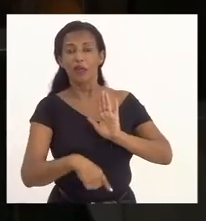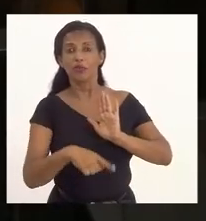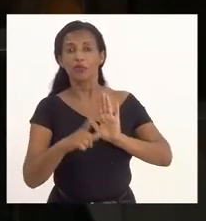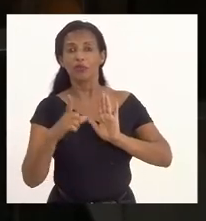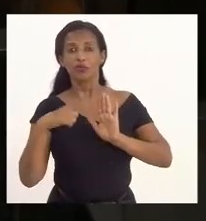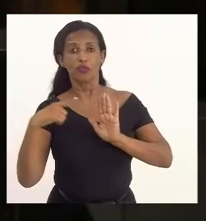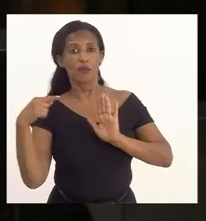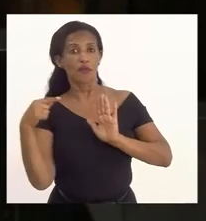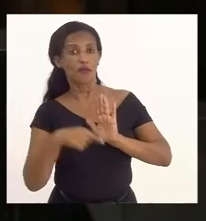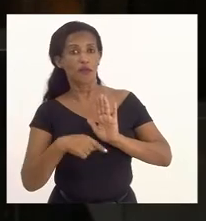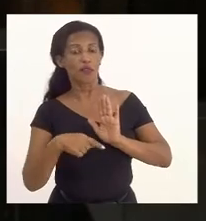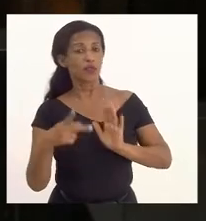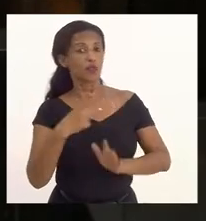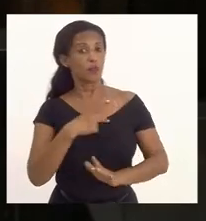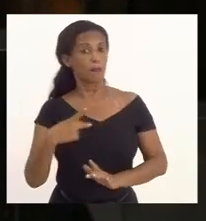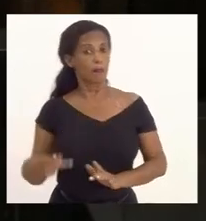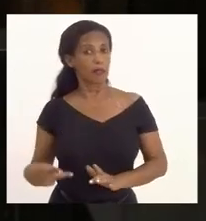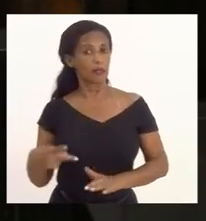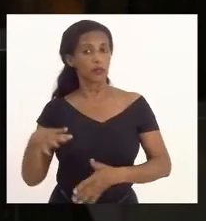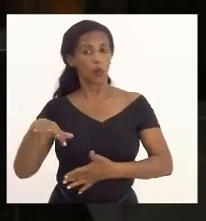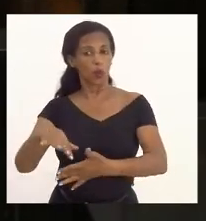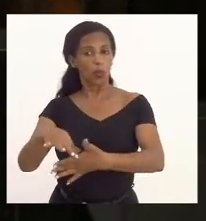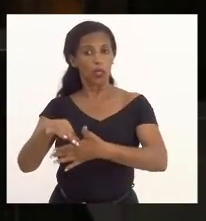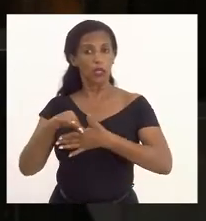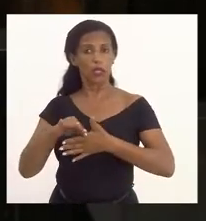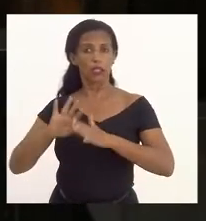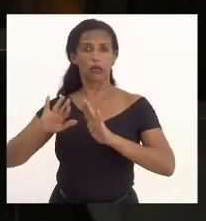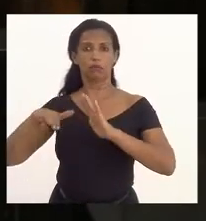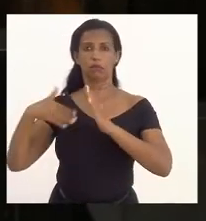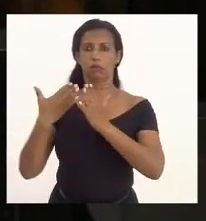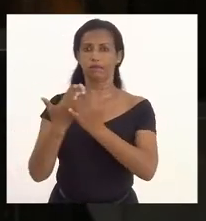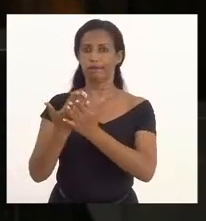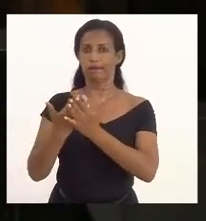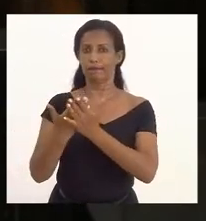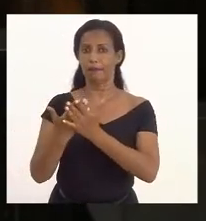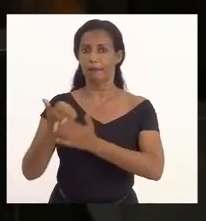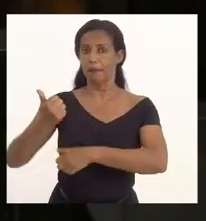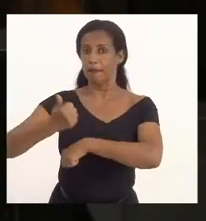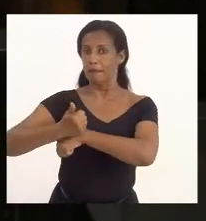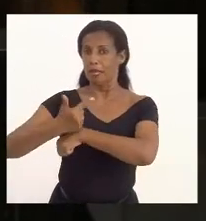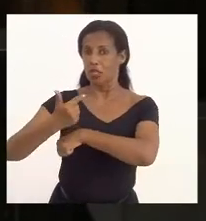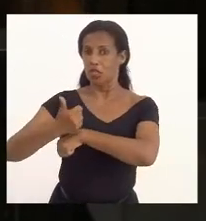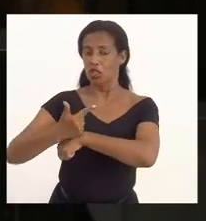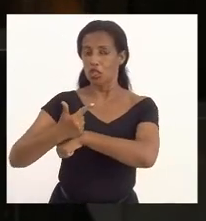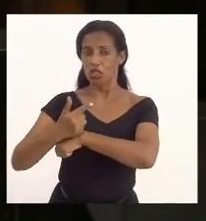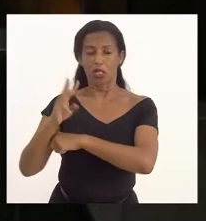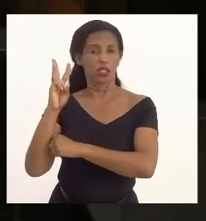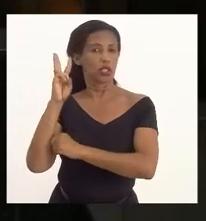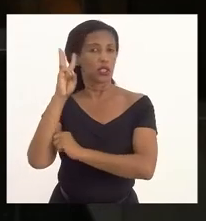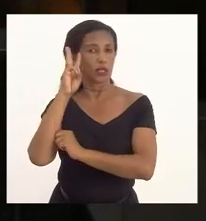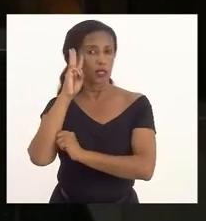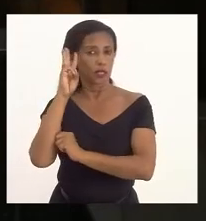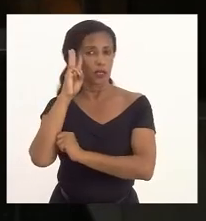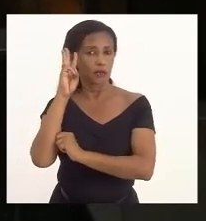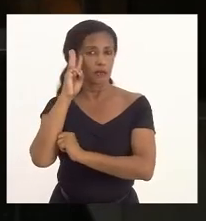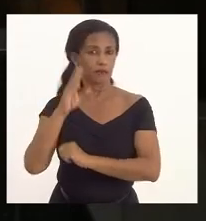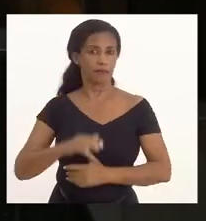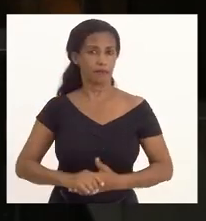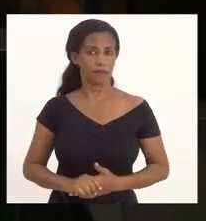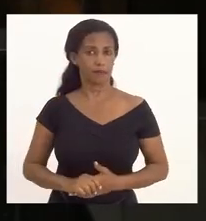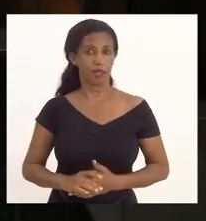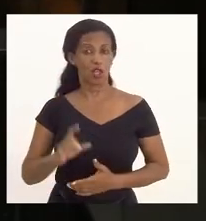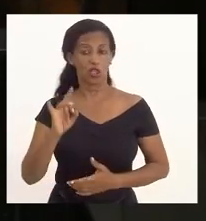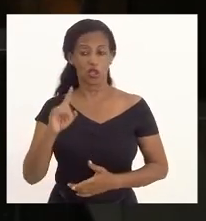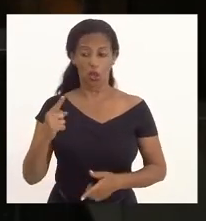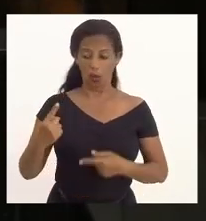que o presidente já chamou o colégio de líderes para o meio-dia de terça-feira, só para